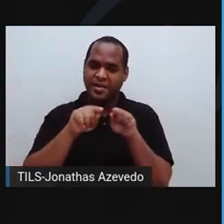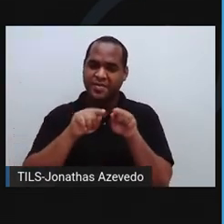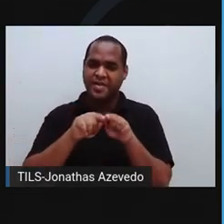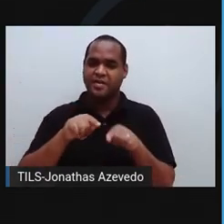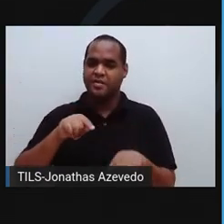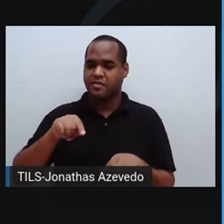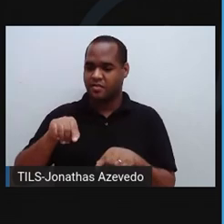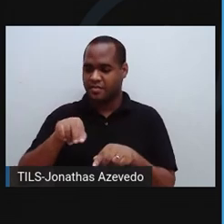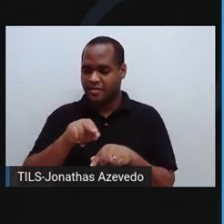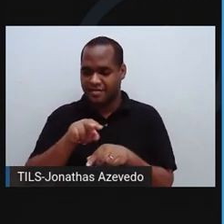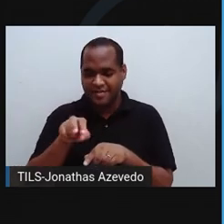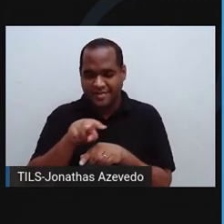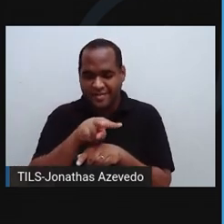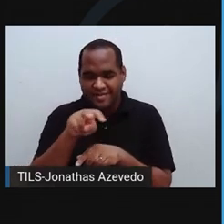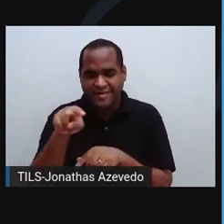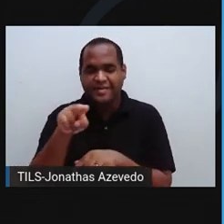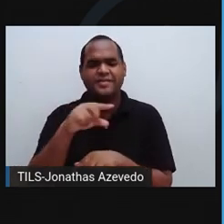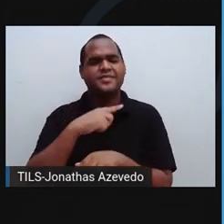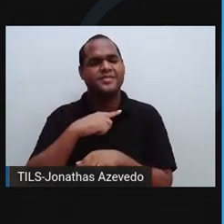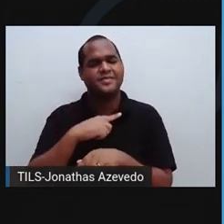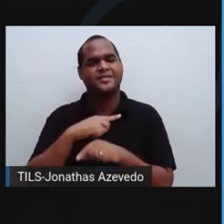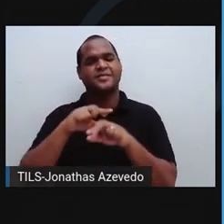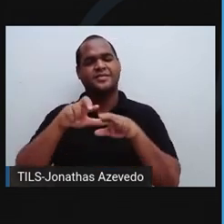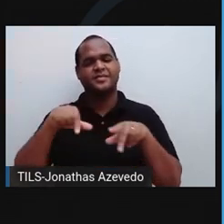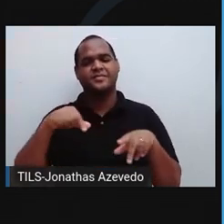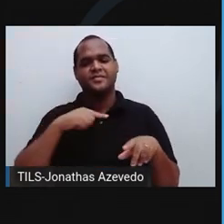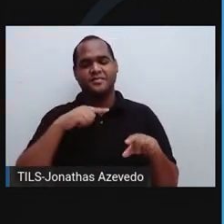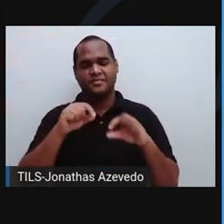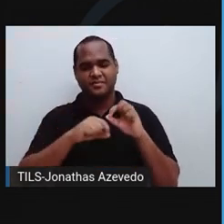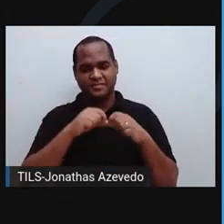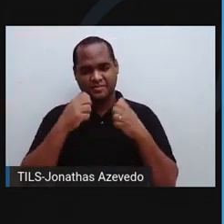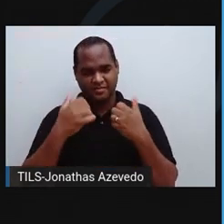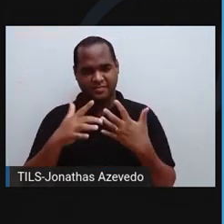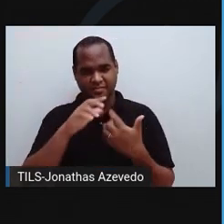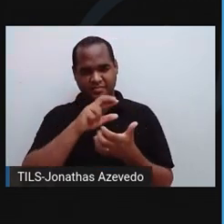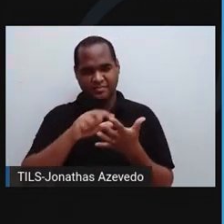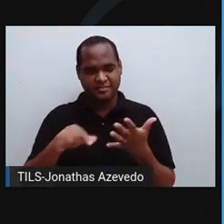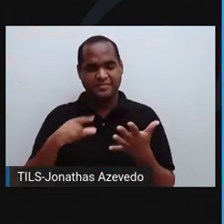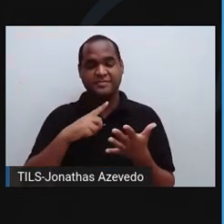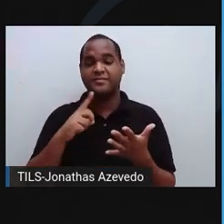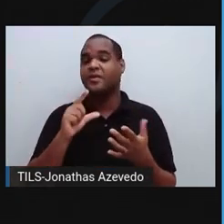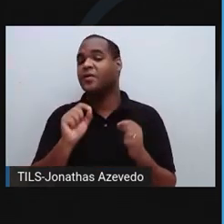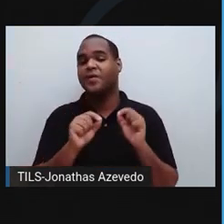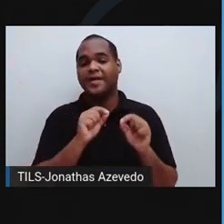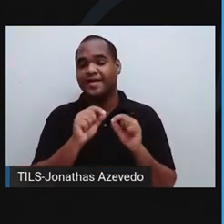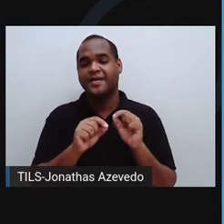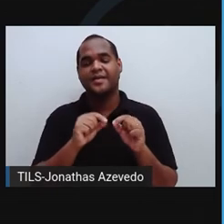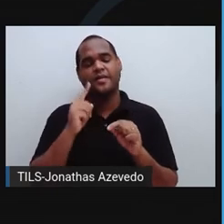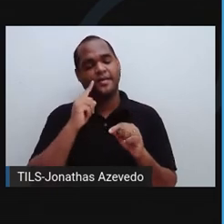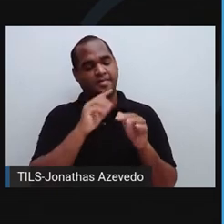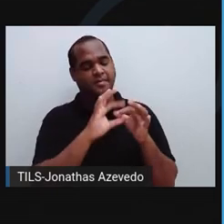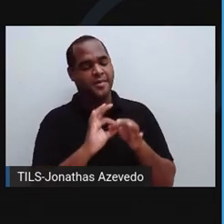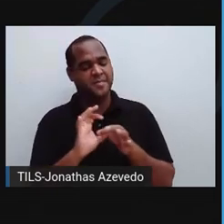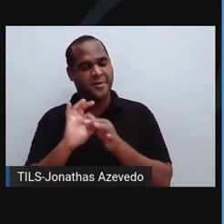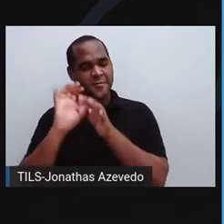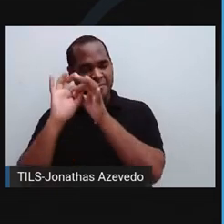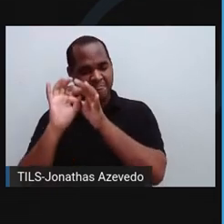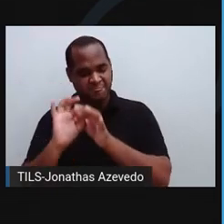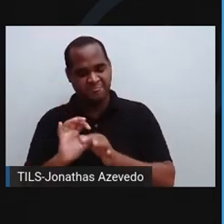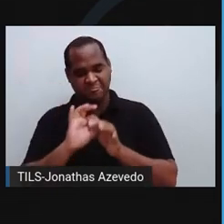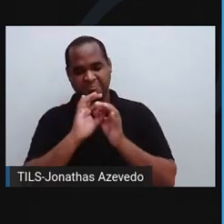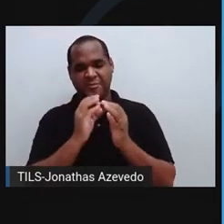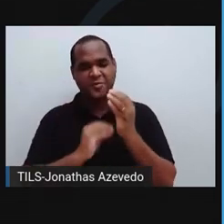é a vida. Ela está exposta aí a vários perigos. Ou seja, você está vendo aí? A cadeia alimentar ela vai estar sendo